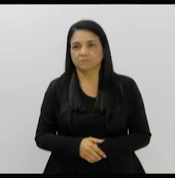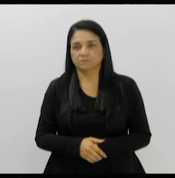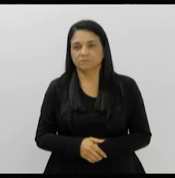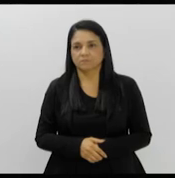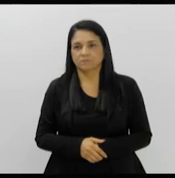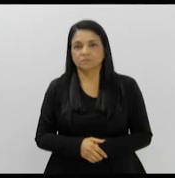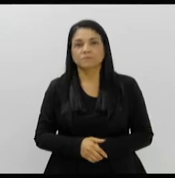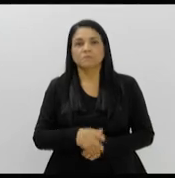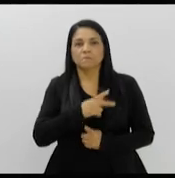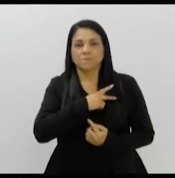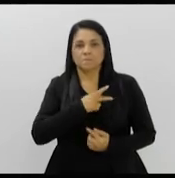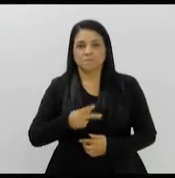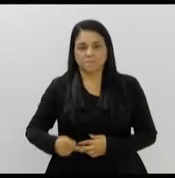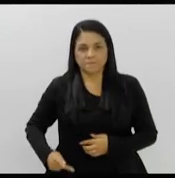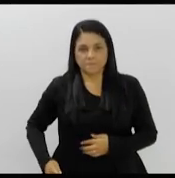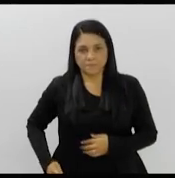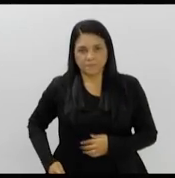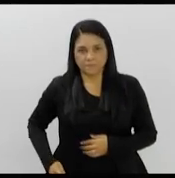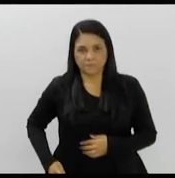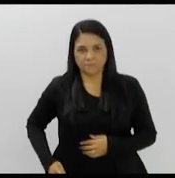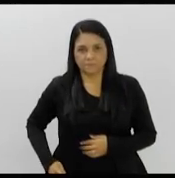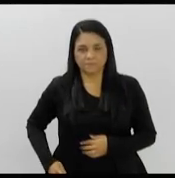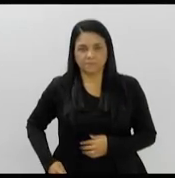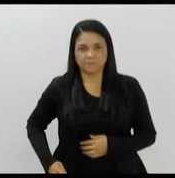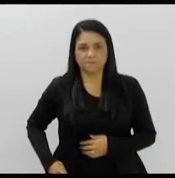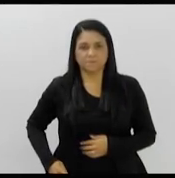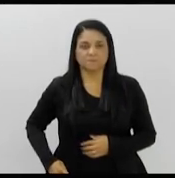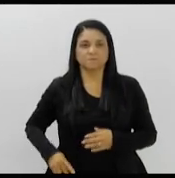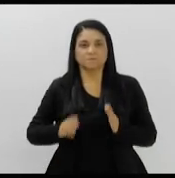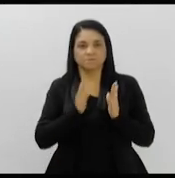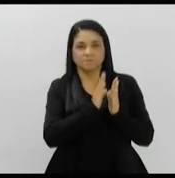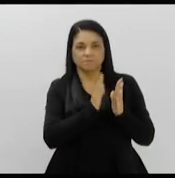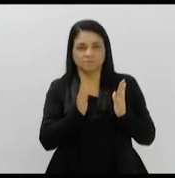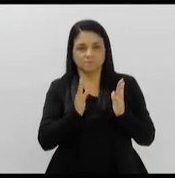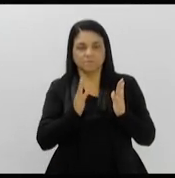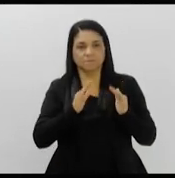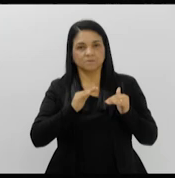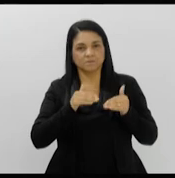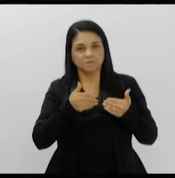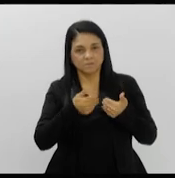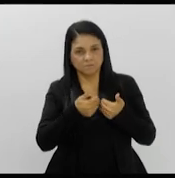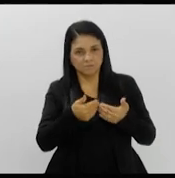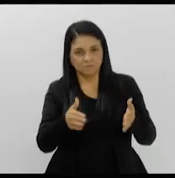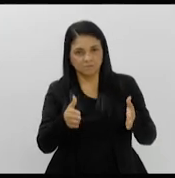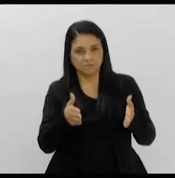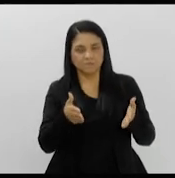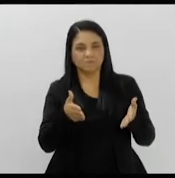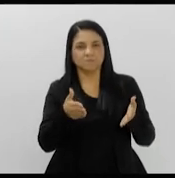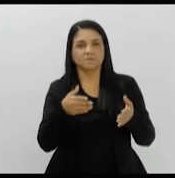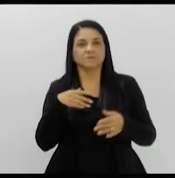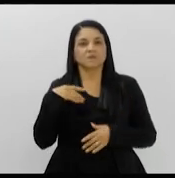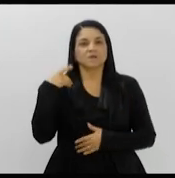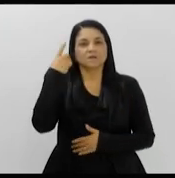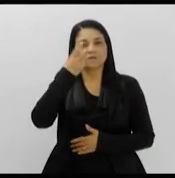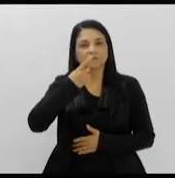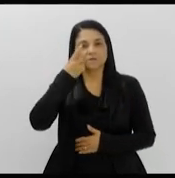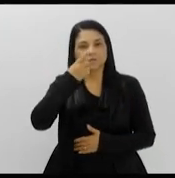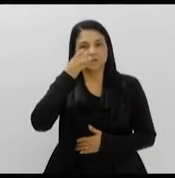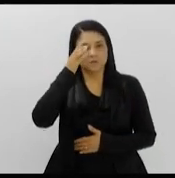senhora presidente do expediente Inicial deputada Célia